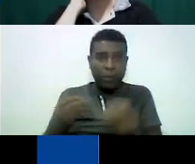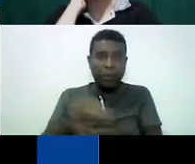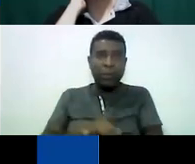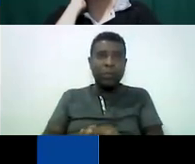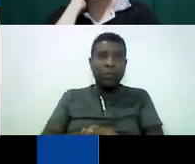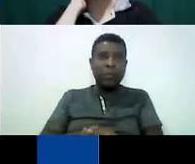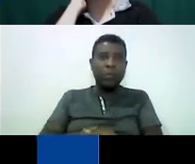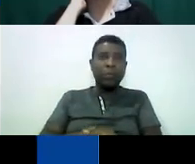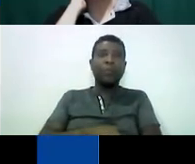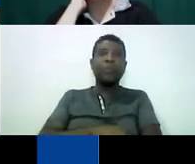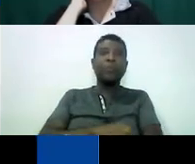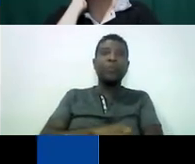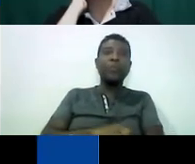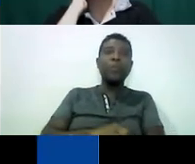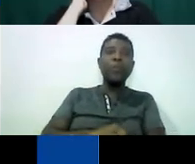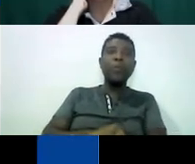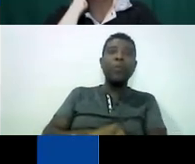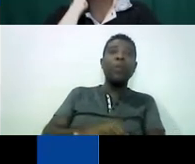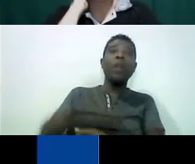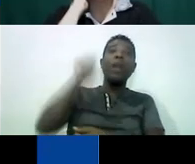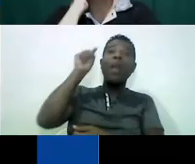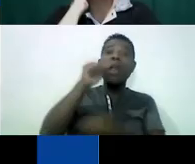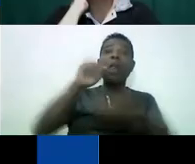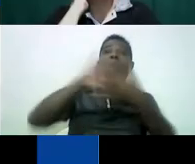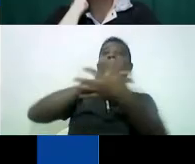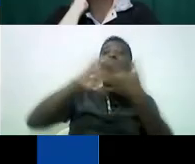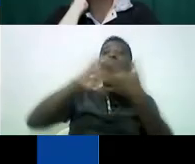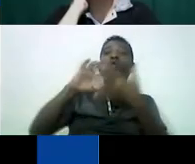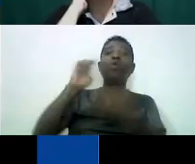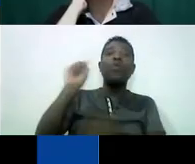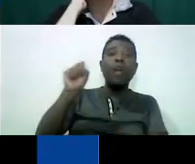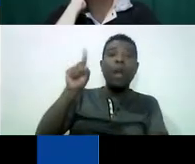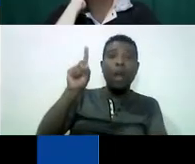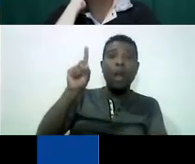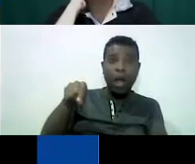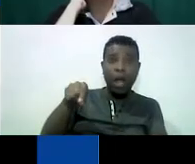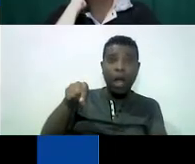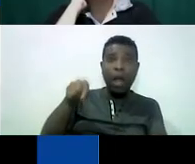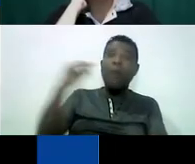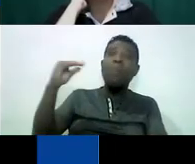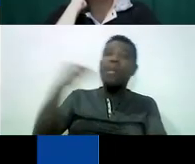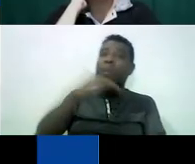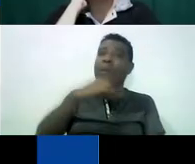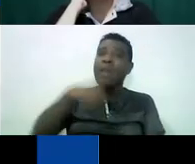ajudam, né, a dar essa estabilidade. Observem que não tem tantos músculos dele na coluna